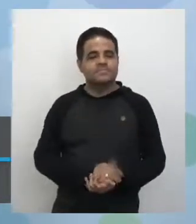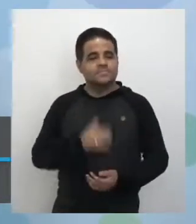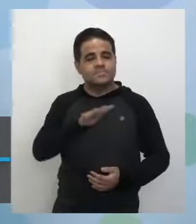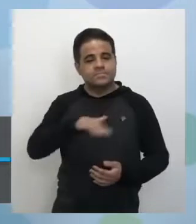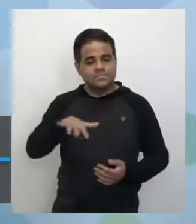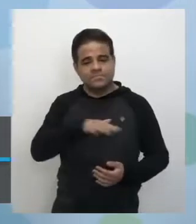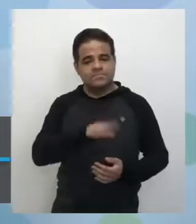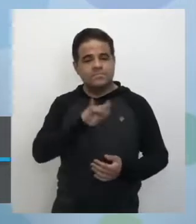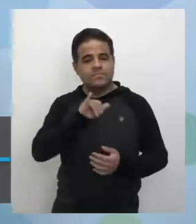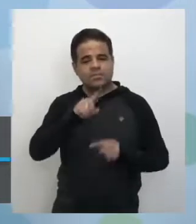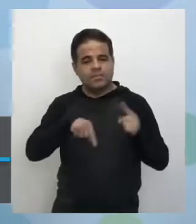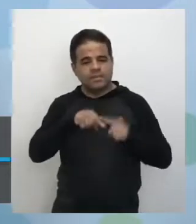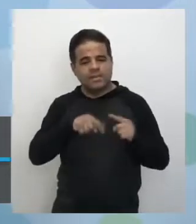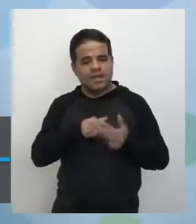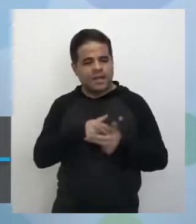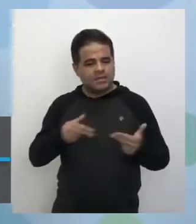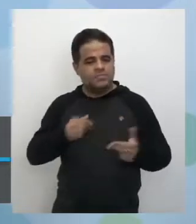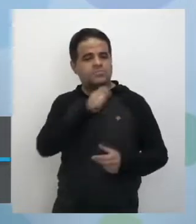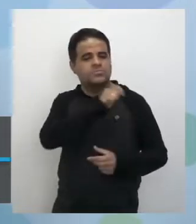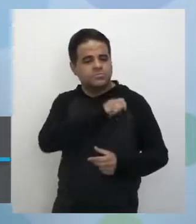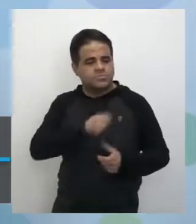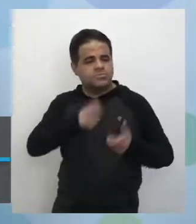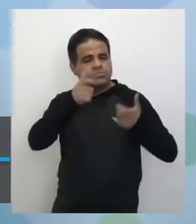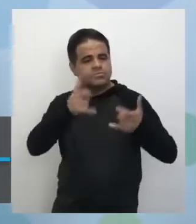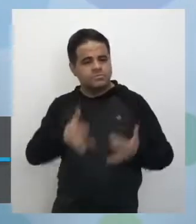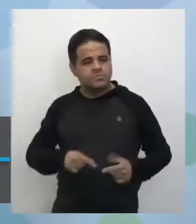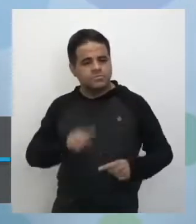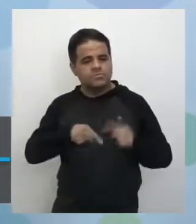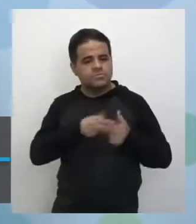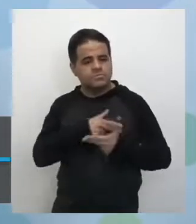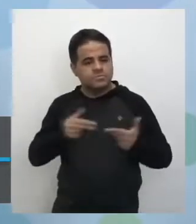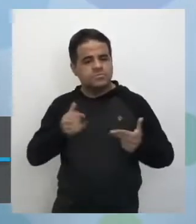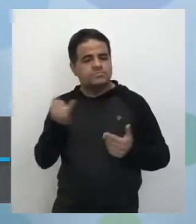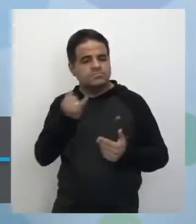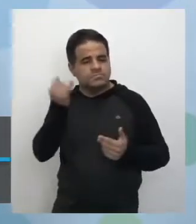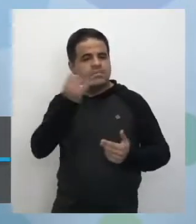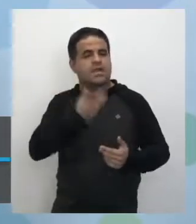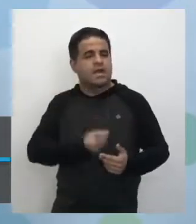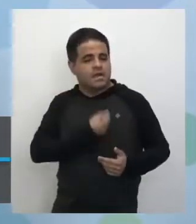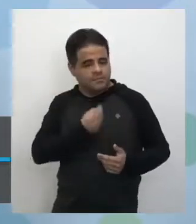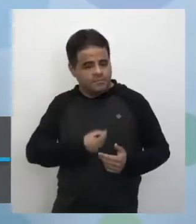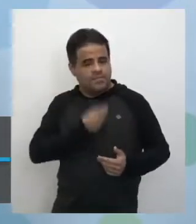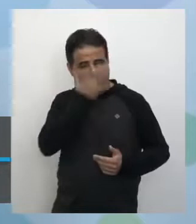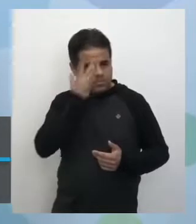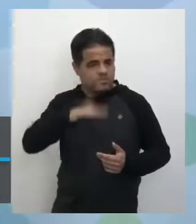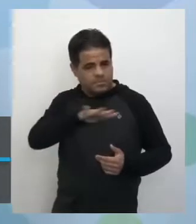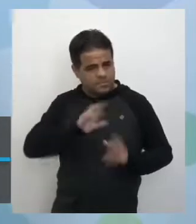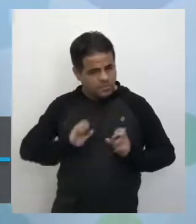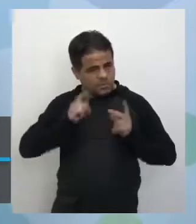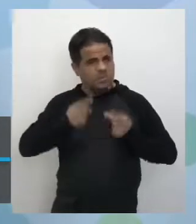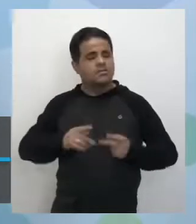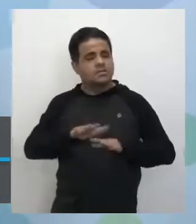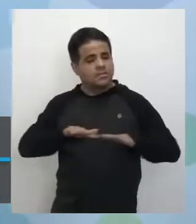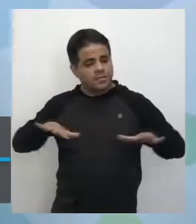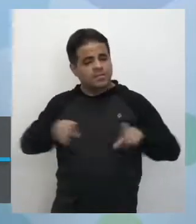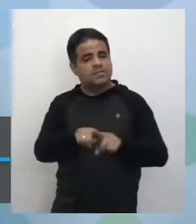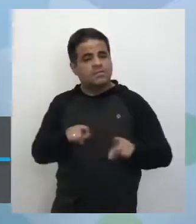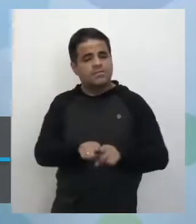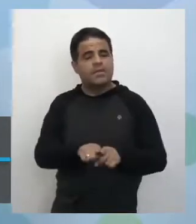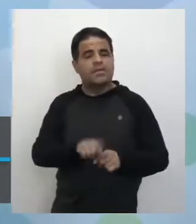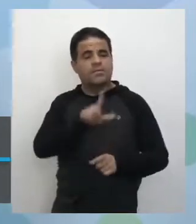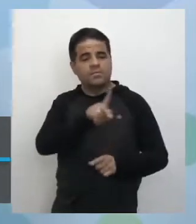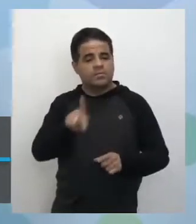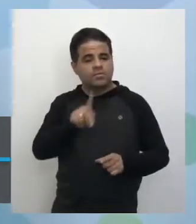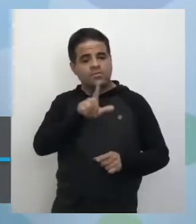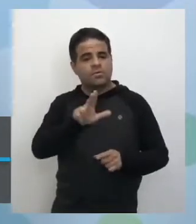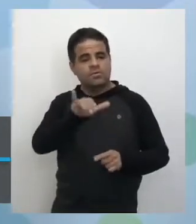aqui, ó. Biomateriais, tem o aluno Elias com a gente. Biomateriais são elementos essenciais da vida e dos seres vivos. O professor Luiz falando, né?